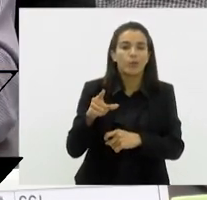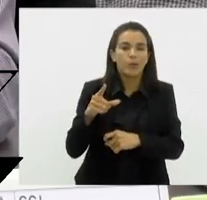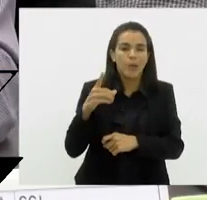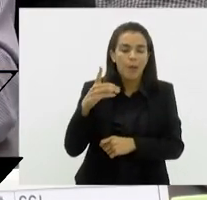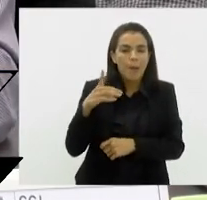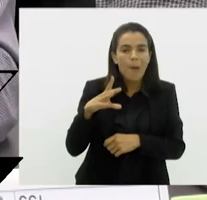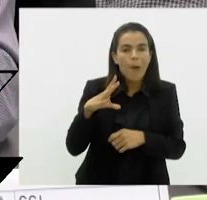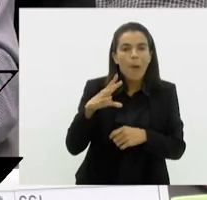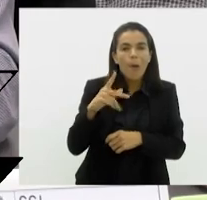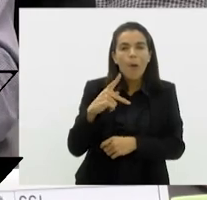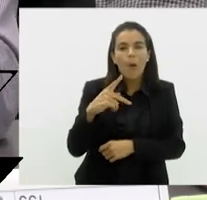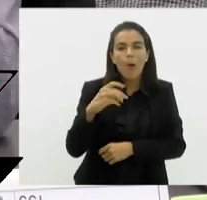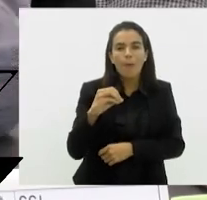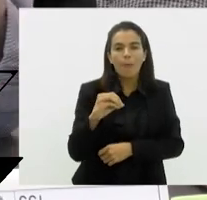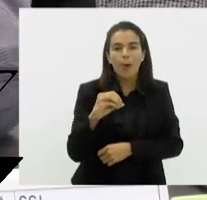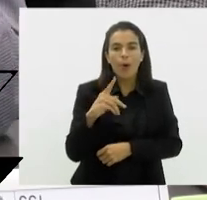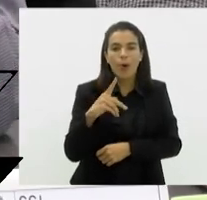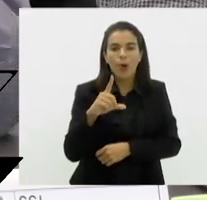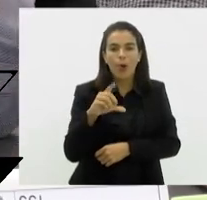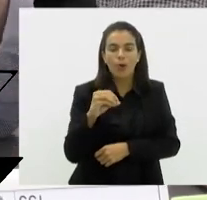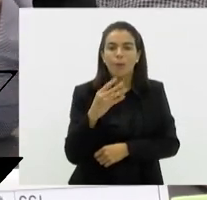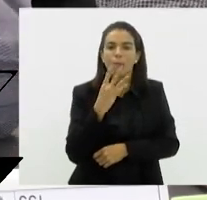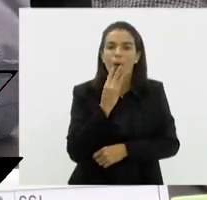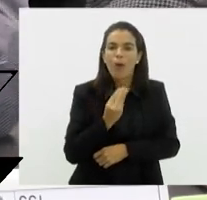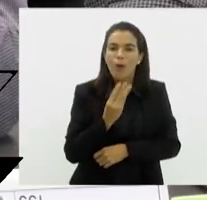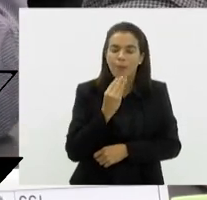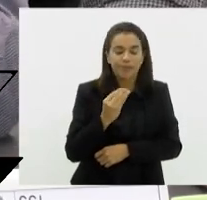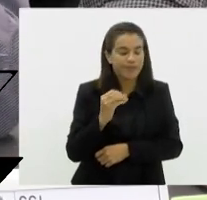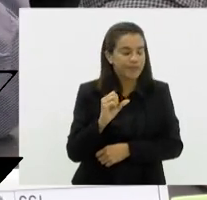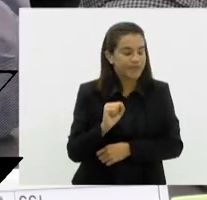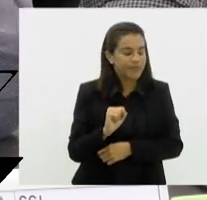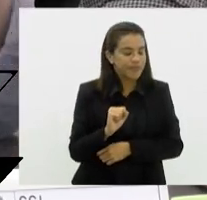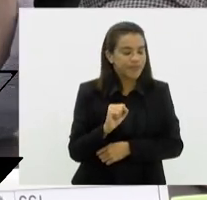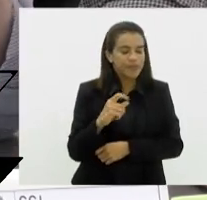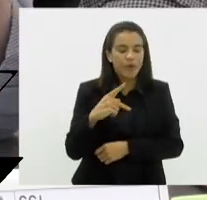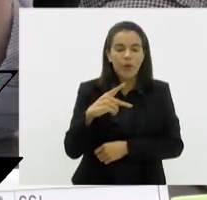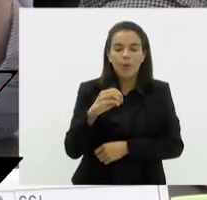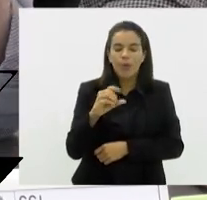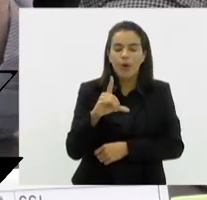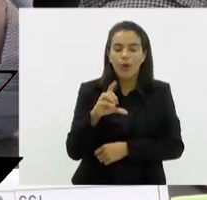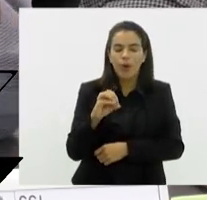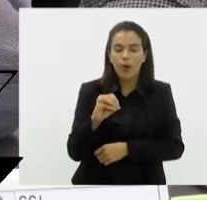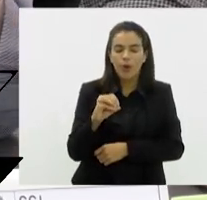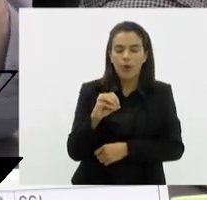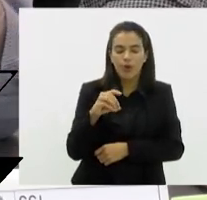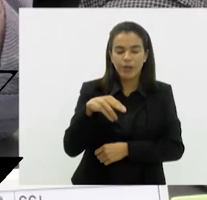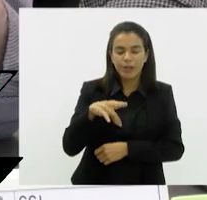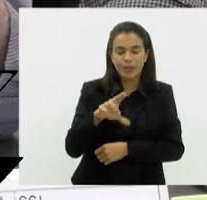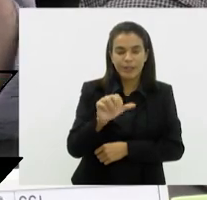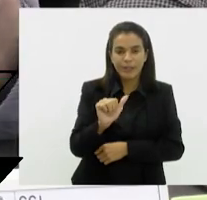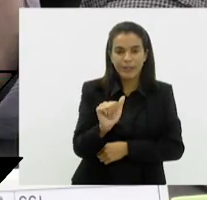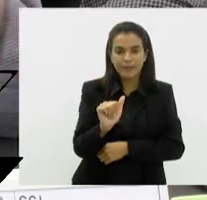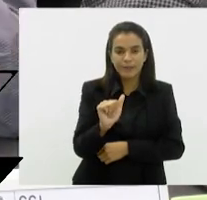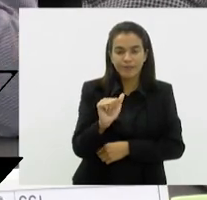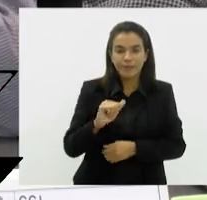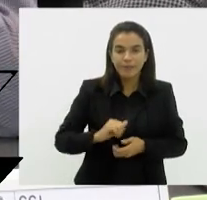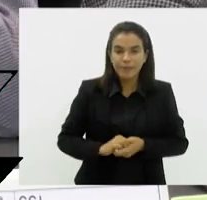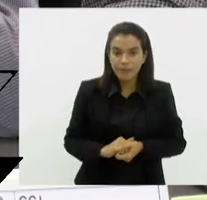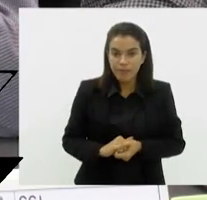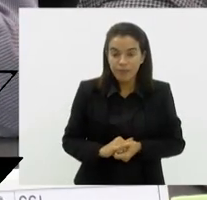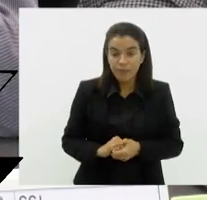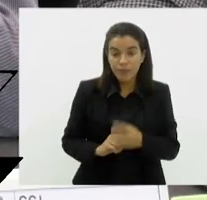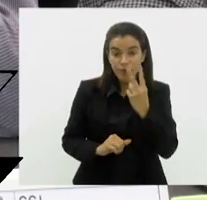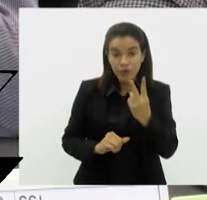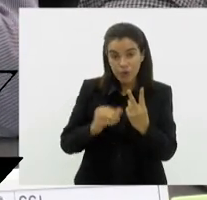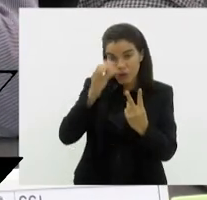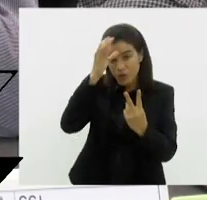objeto de repúdio, sempre independente do regime. Né? O nazismo fez isso. dois